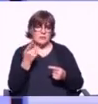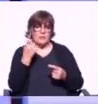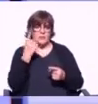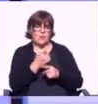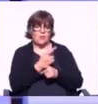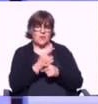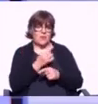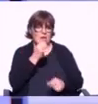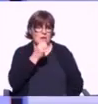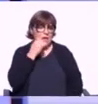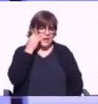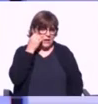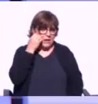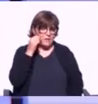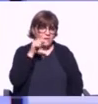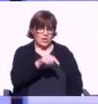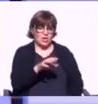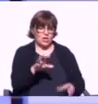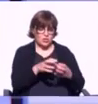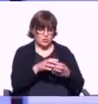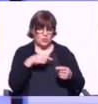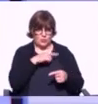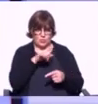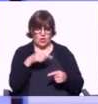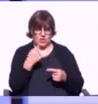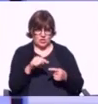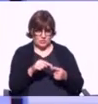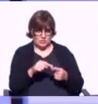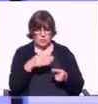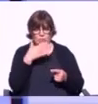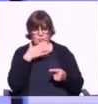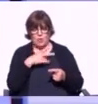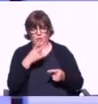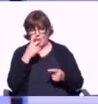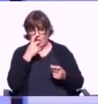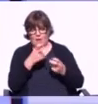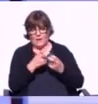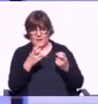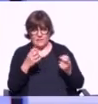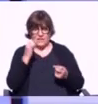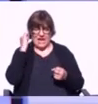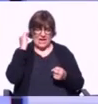coisa gravíssima. Sobre este grupo, nós temos pelo menos dois adeptos que foram